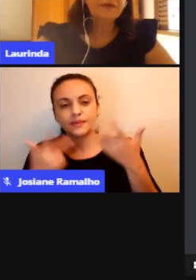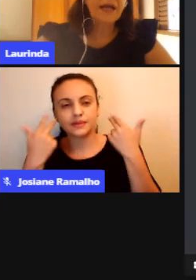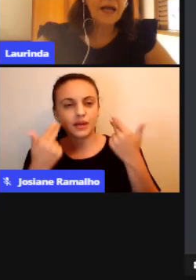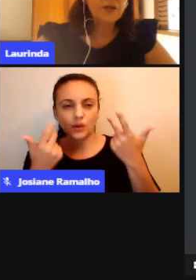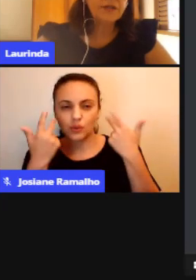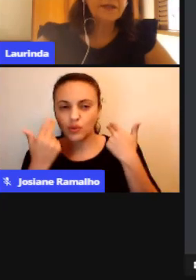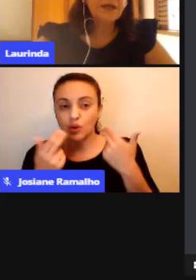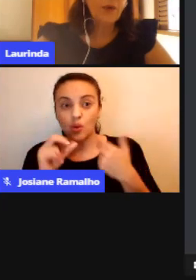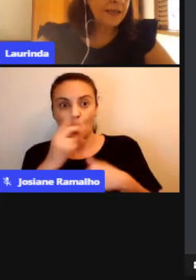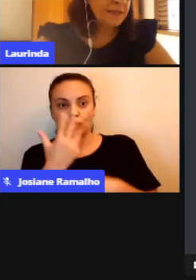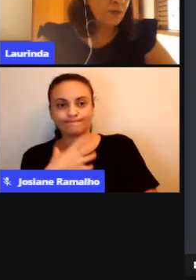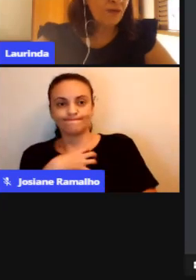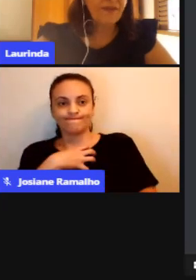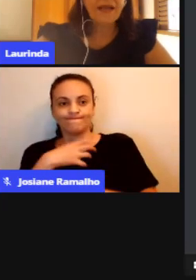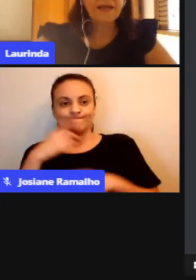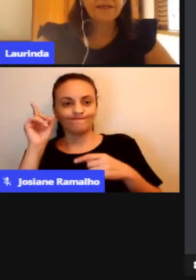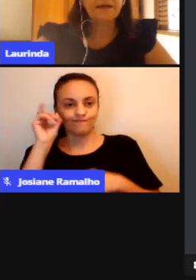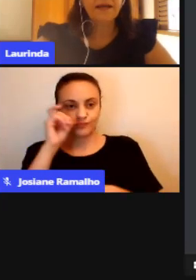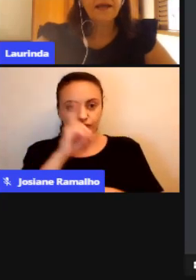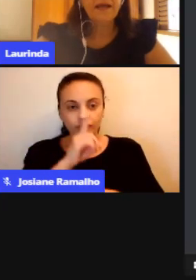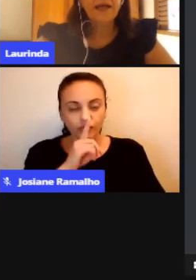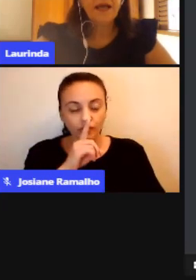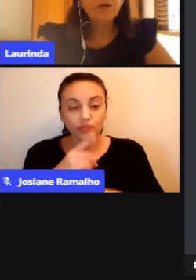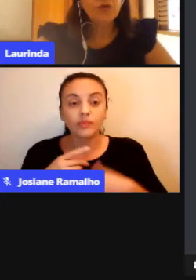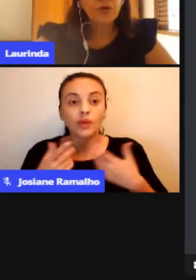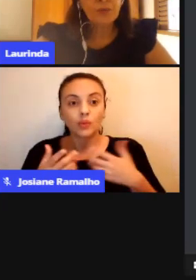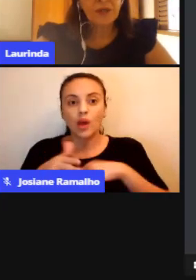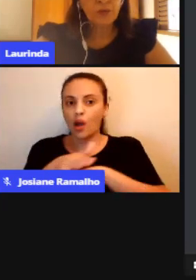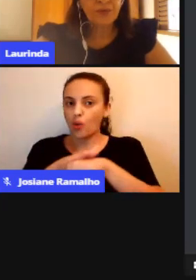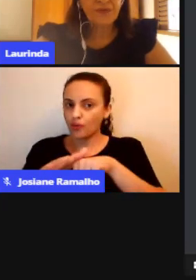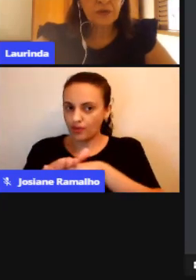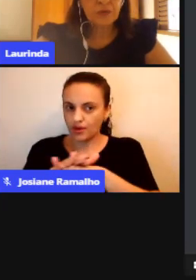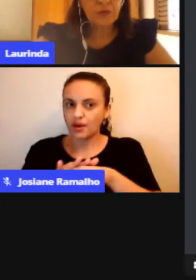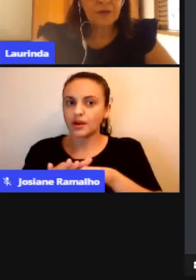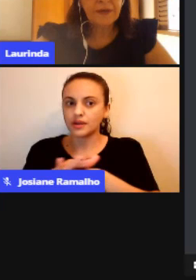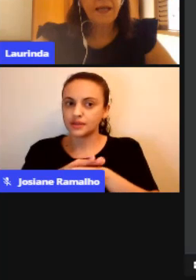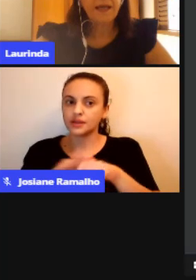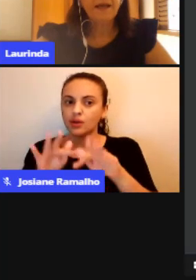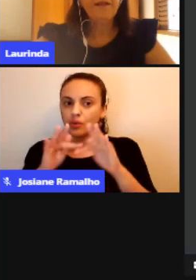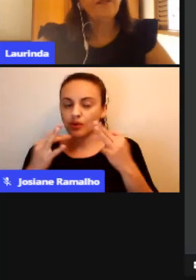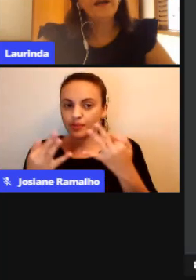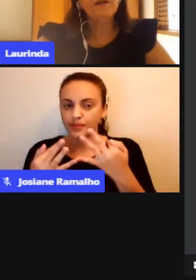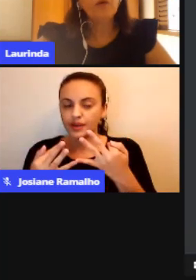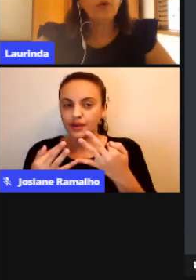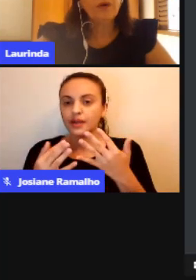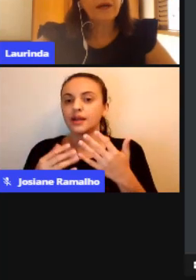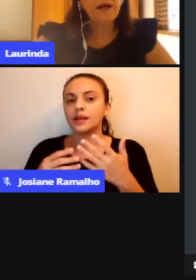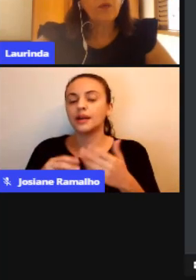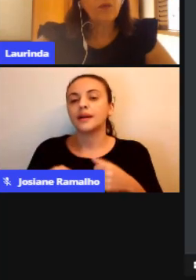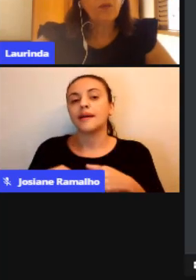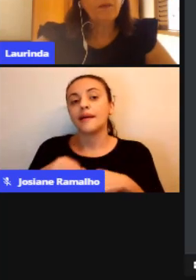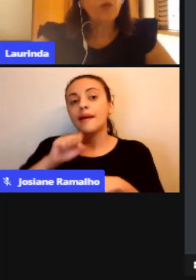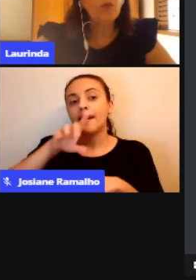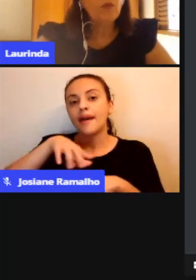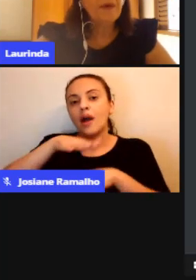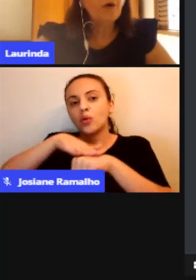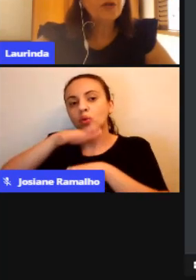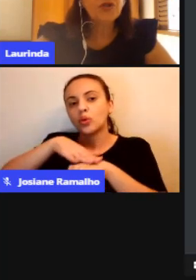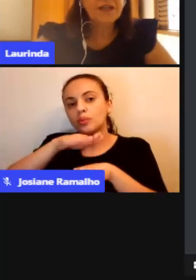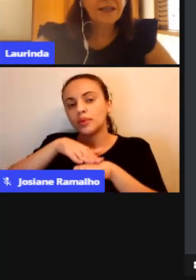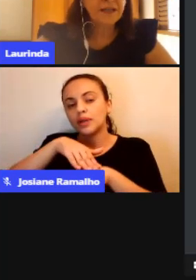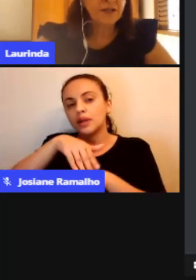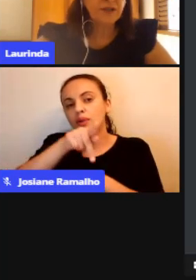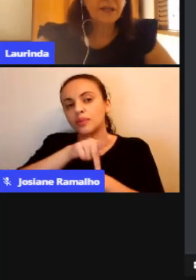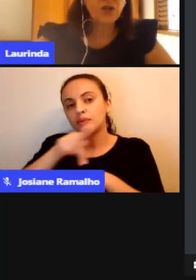teve dificuldade, então essa conversa é a autonomia do professor, ele vai colocar